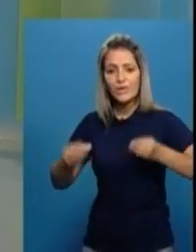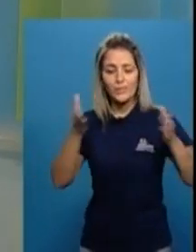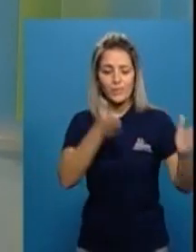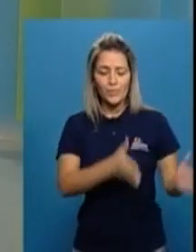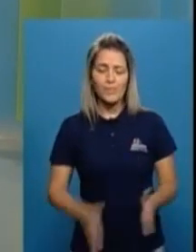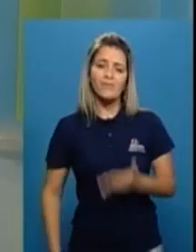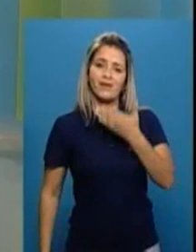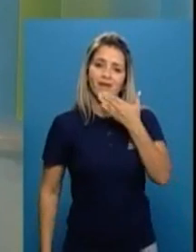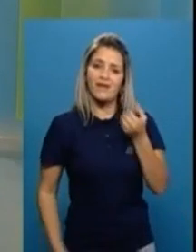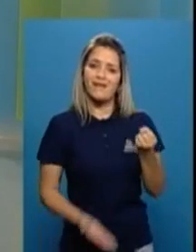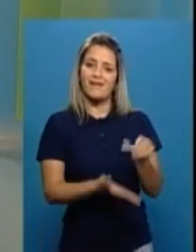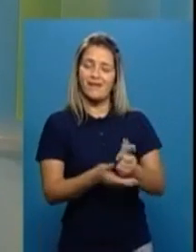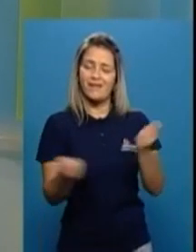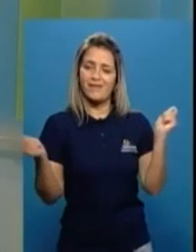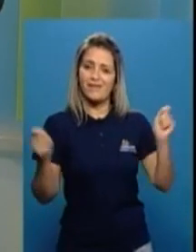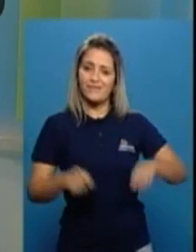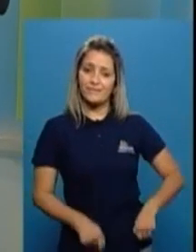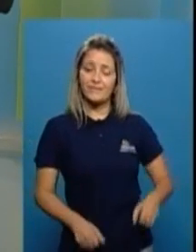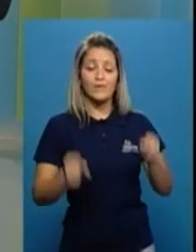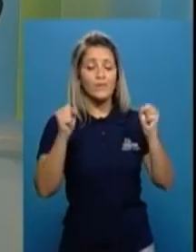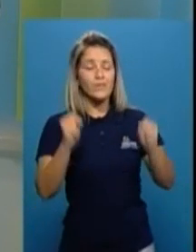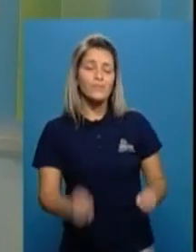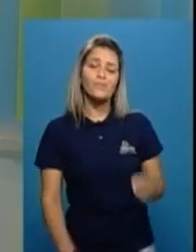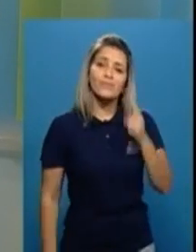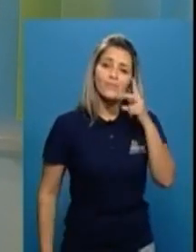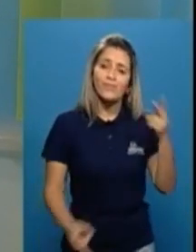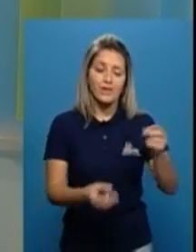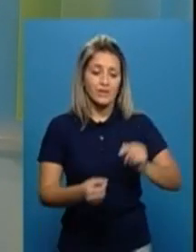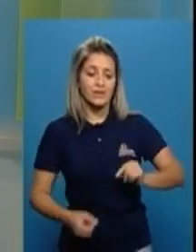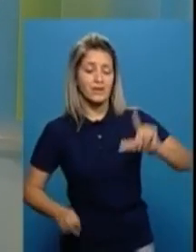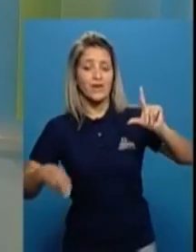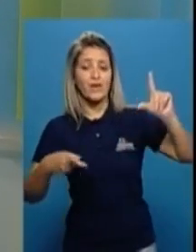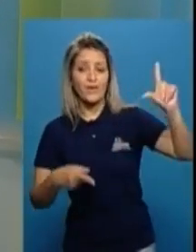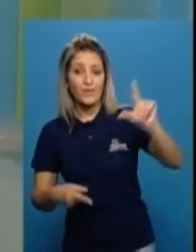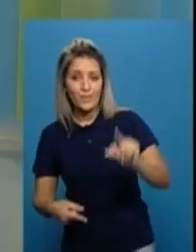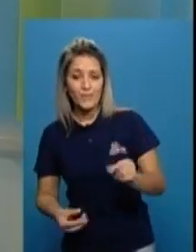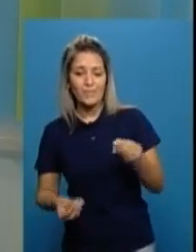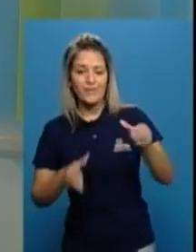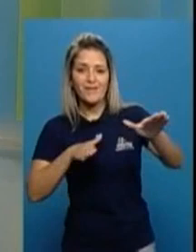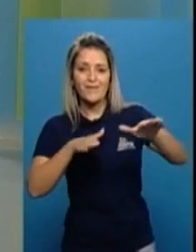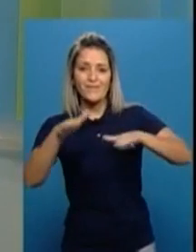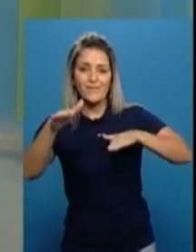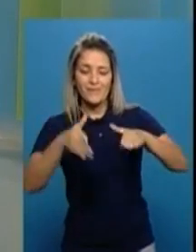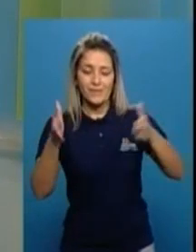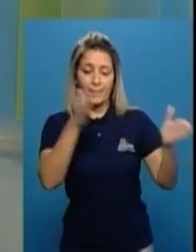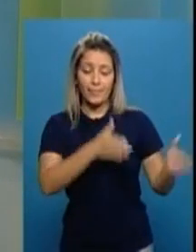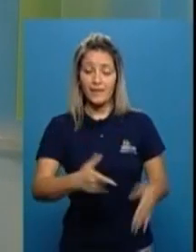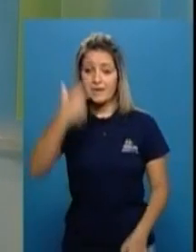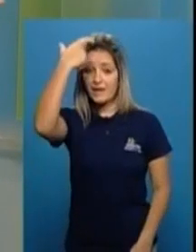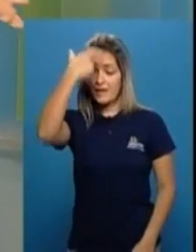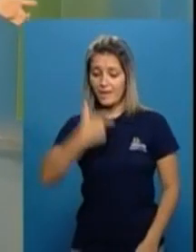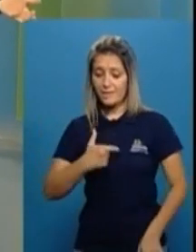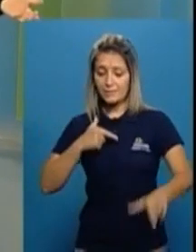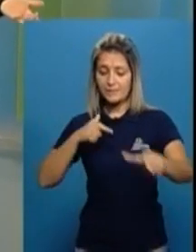é mais fácil de ser controlada. E aí pode-se aumentar ou reduzir o ritmo da produção. Os operadores também acabam